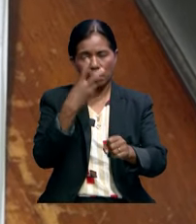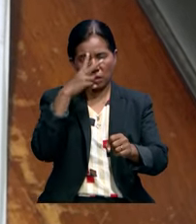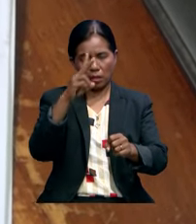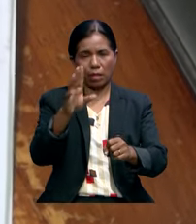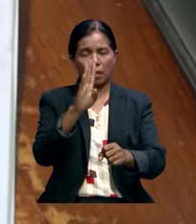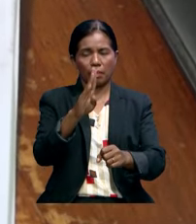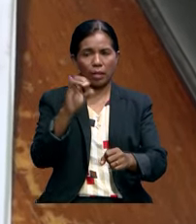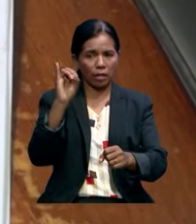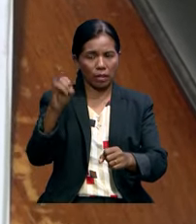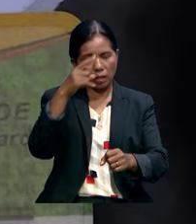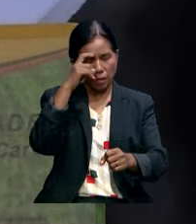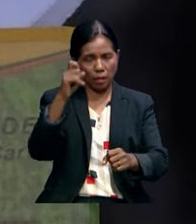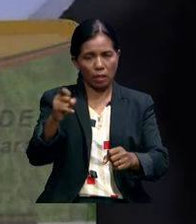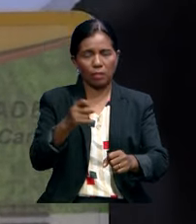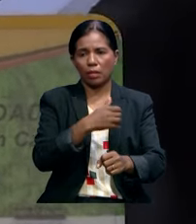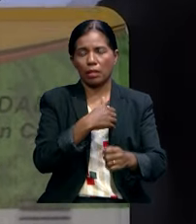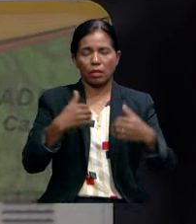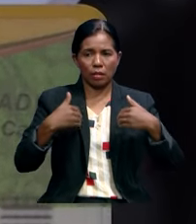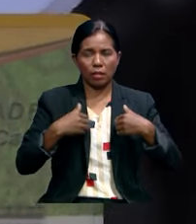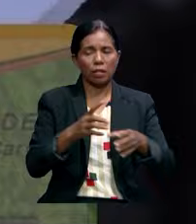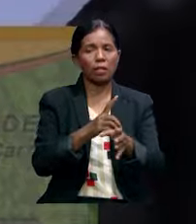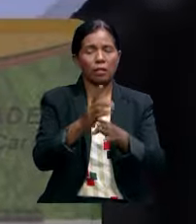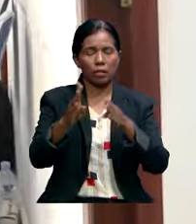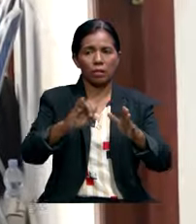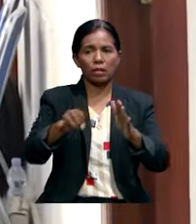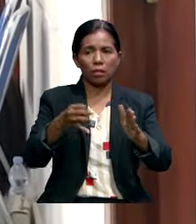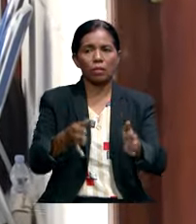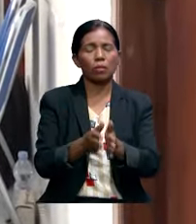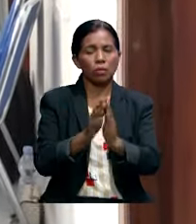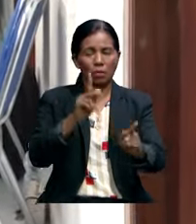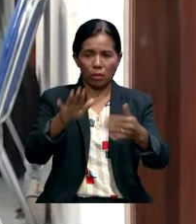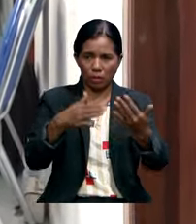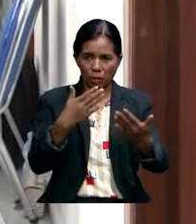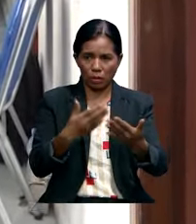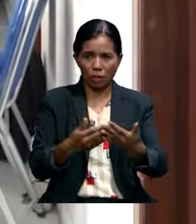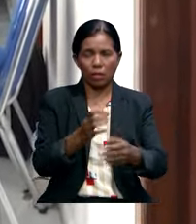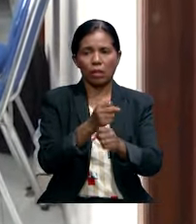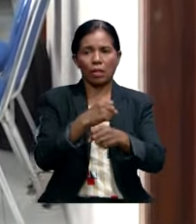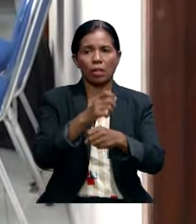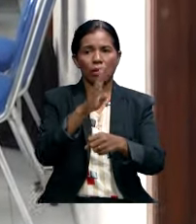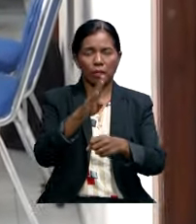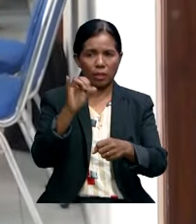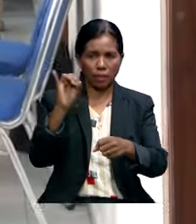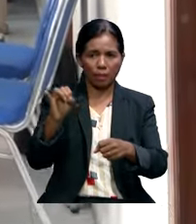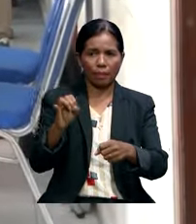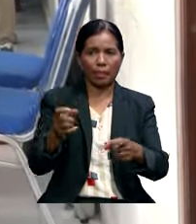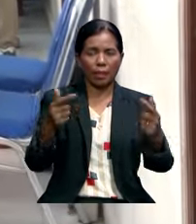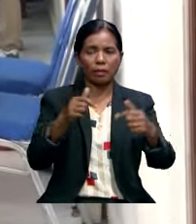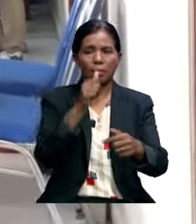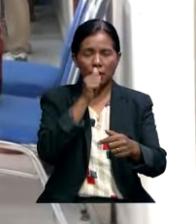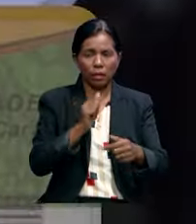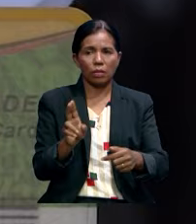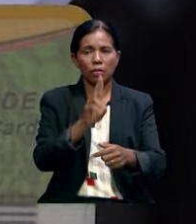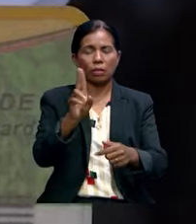bilhete identidade tamba blanco sedau kiha. Tamane Diretor Geral Notariado husu ba cidadão hotu nebe trata bilhete identidade atau pasensia ho di